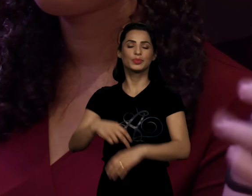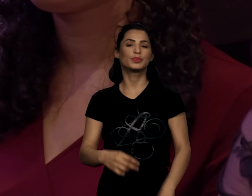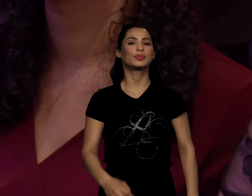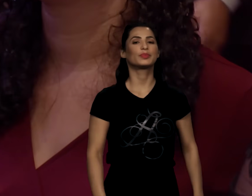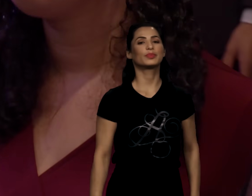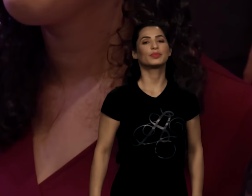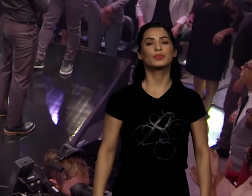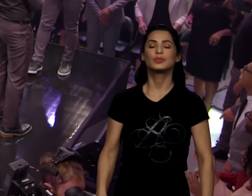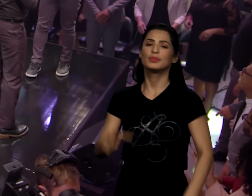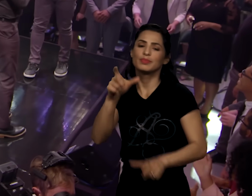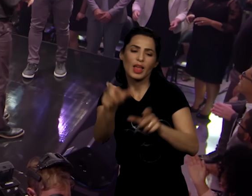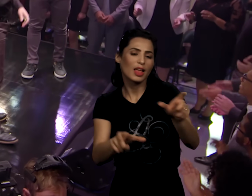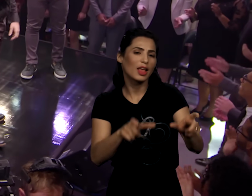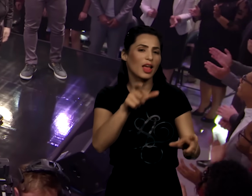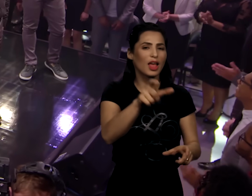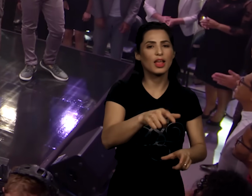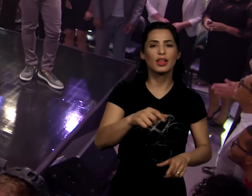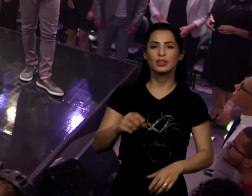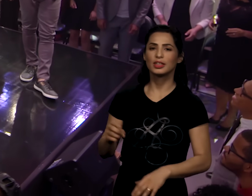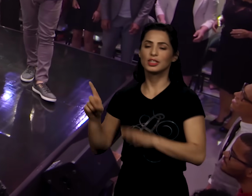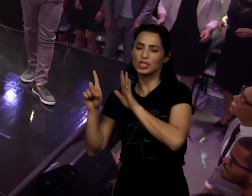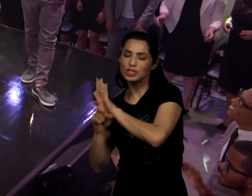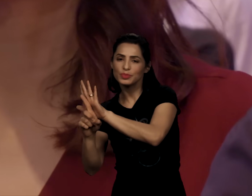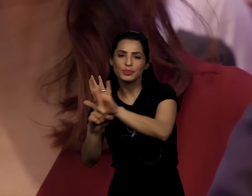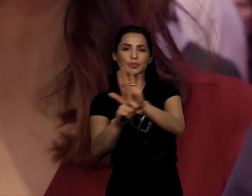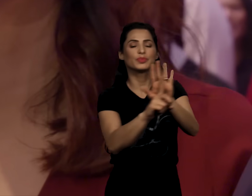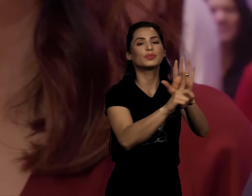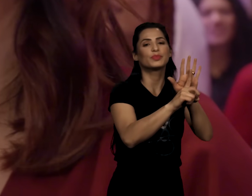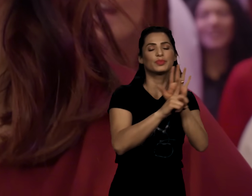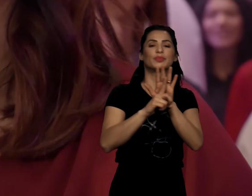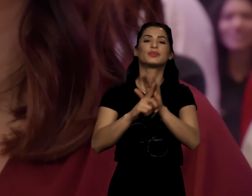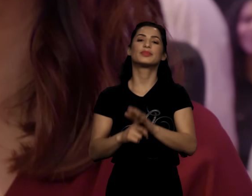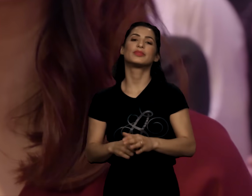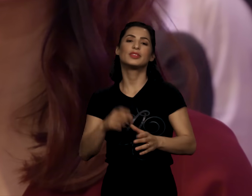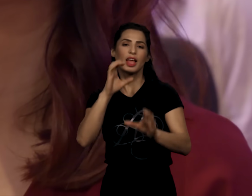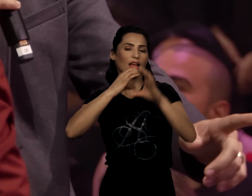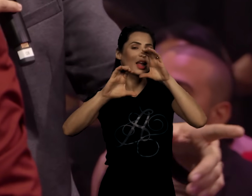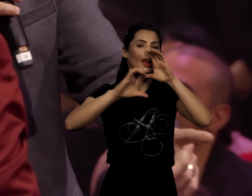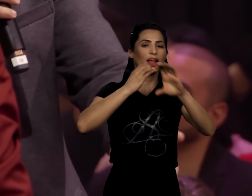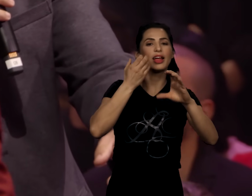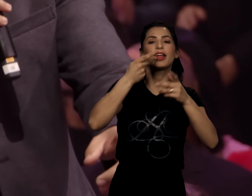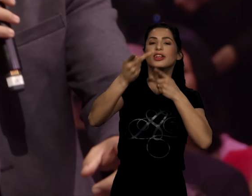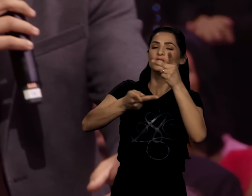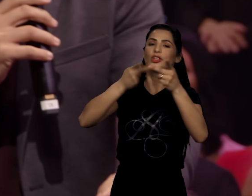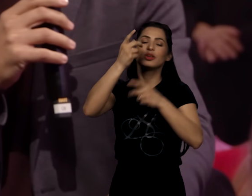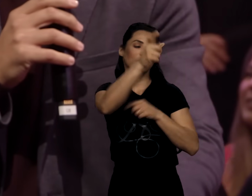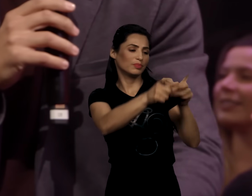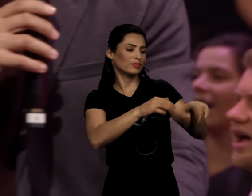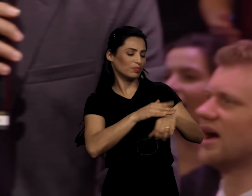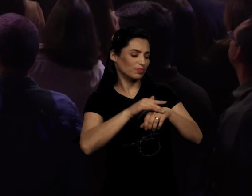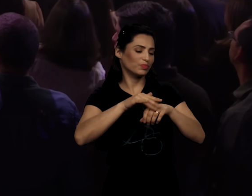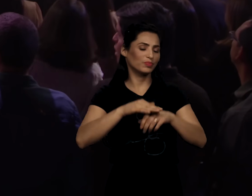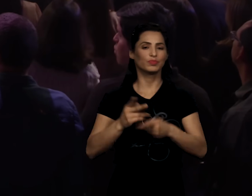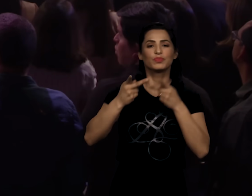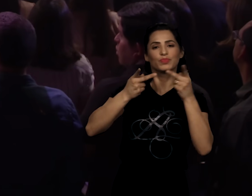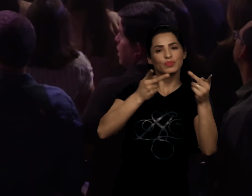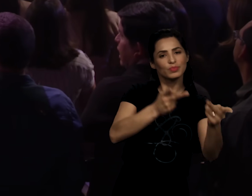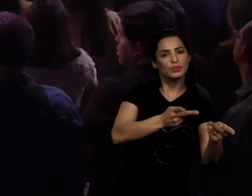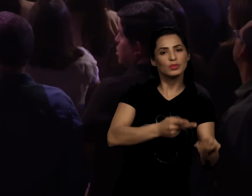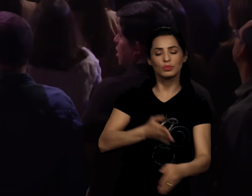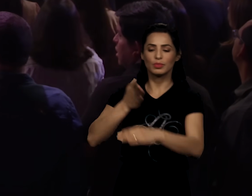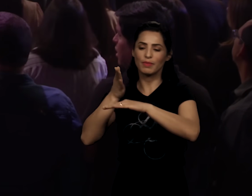Amém. Sair falando de Deus a toda gente. Cantar, pregar, visitar